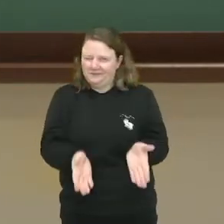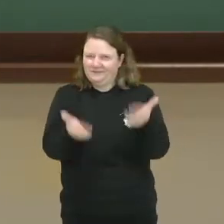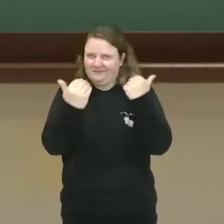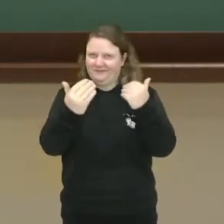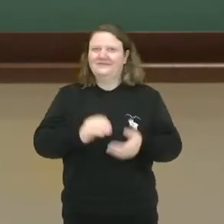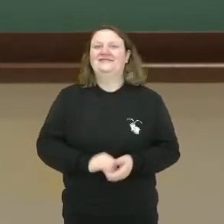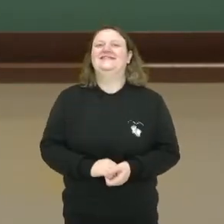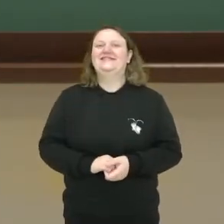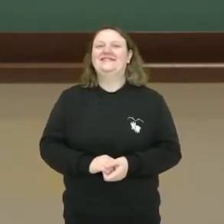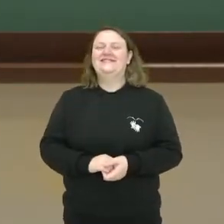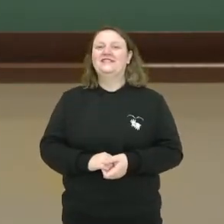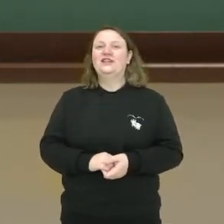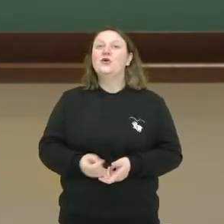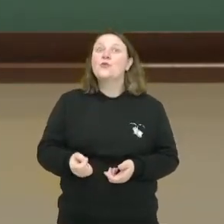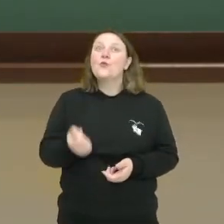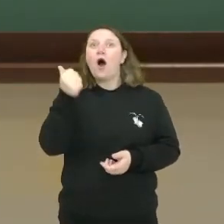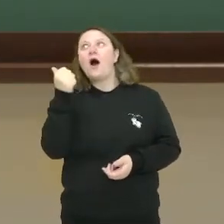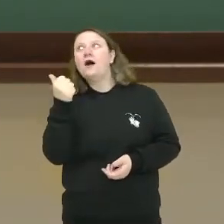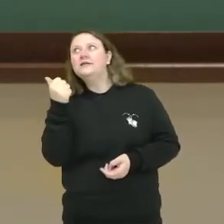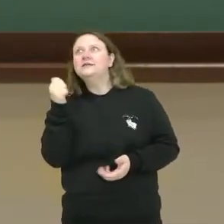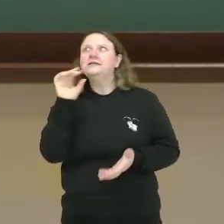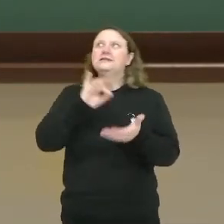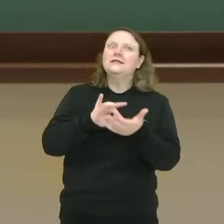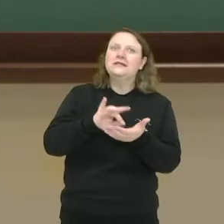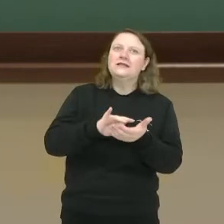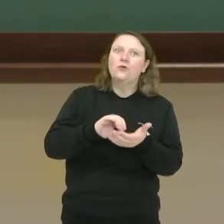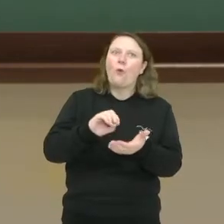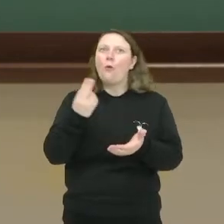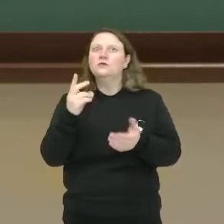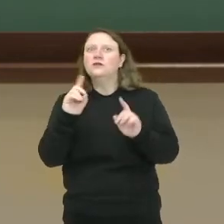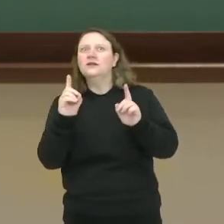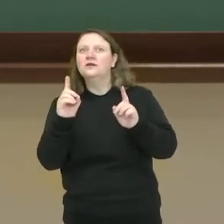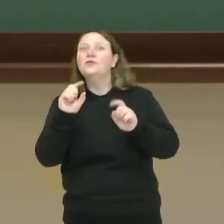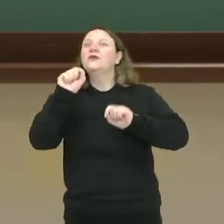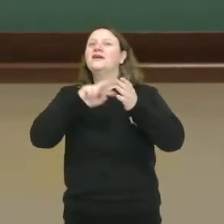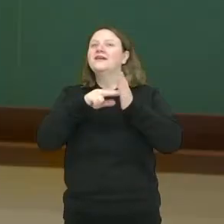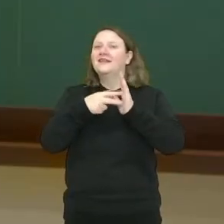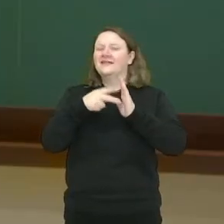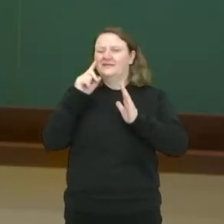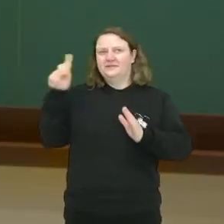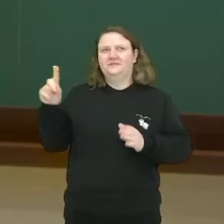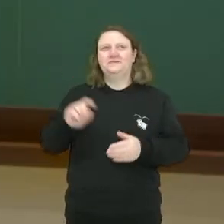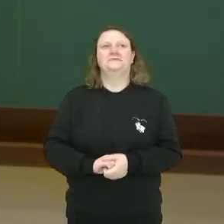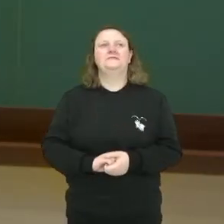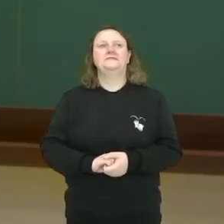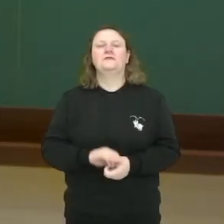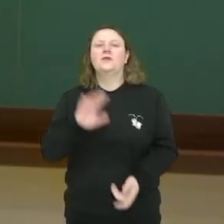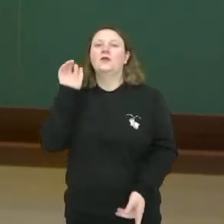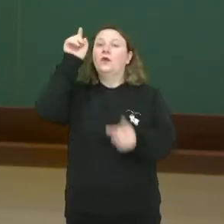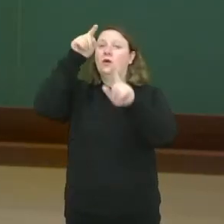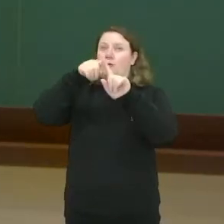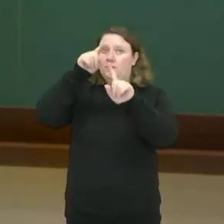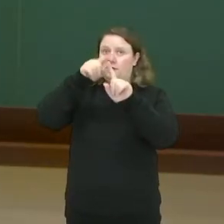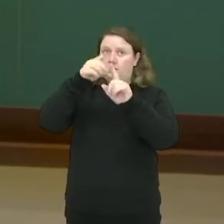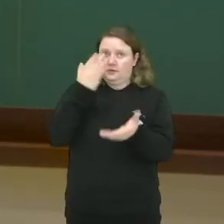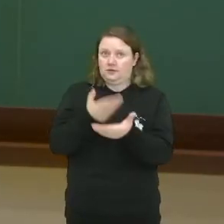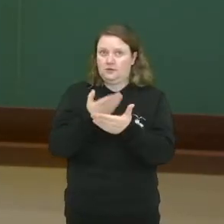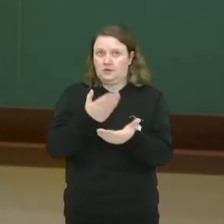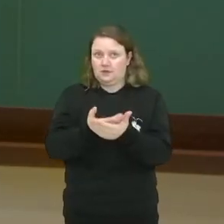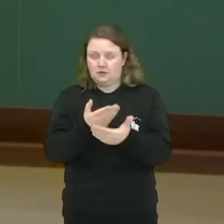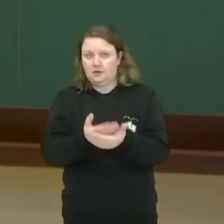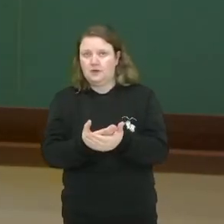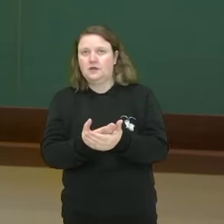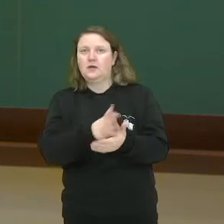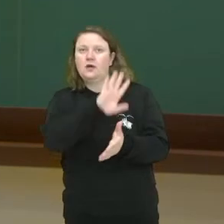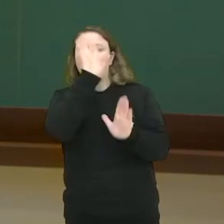Vamos? Na nossa quase certeza, no nosso quase 100% aqui que é Pitágoras? Vamos lá. Retomar o conceito de